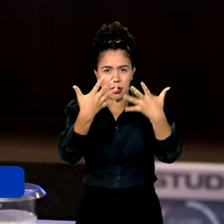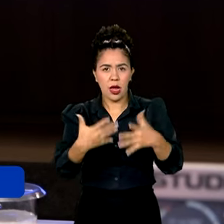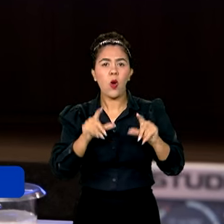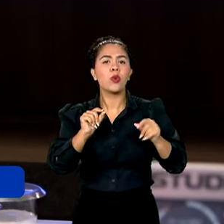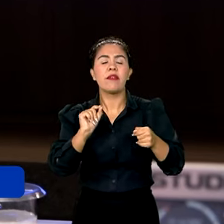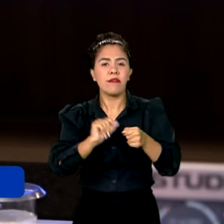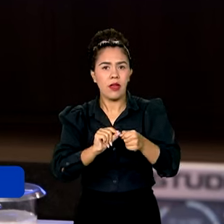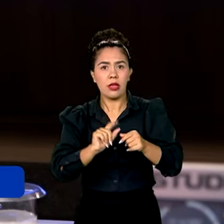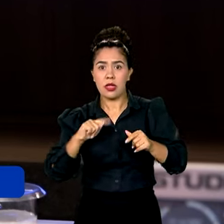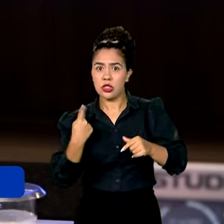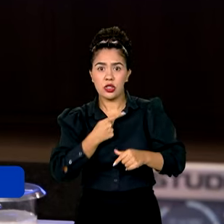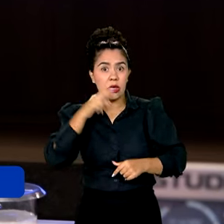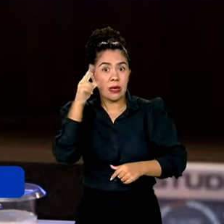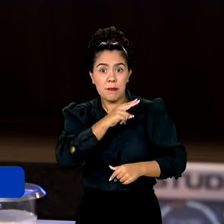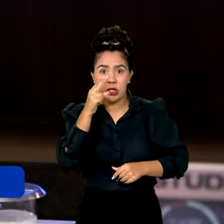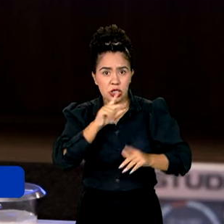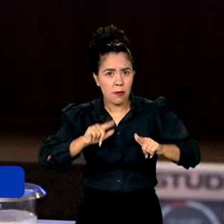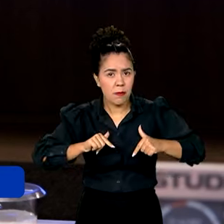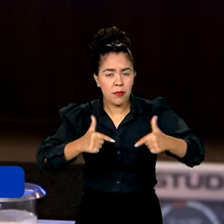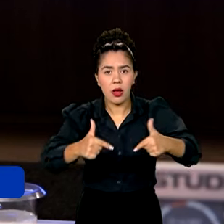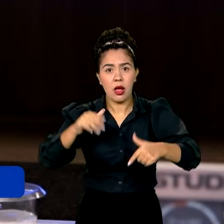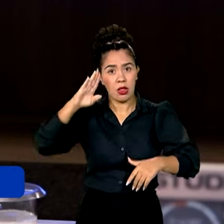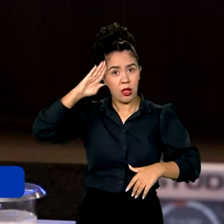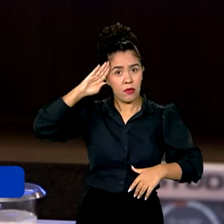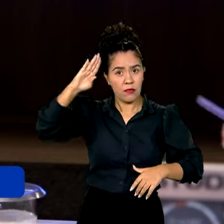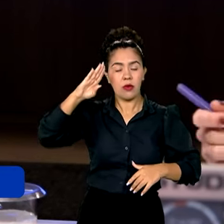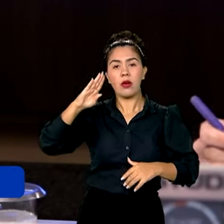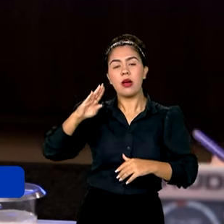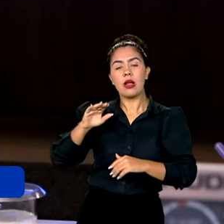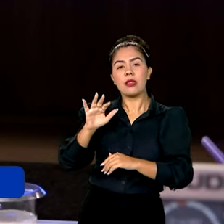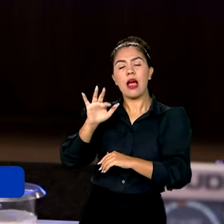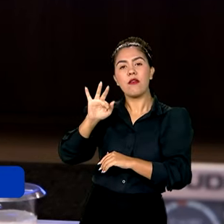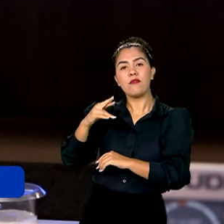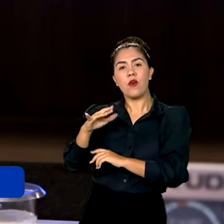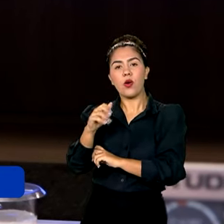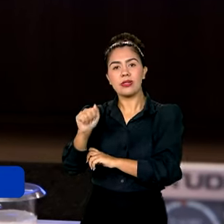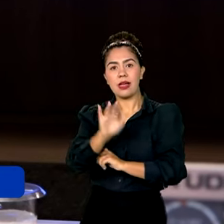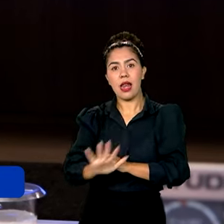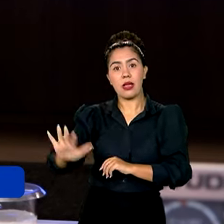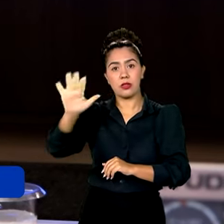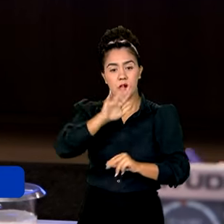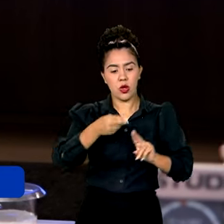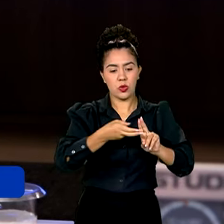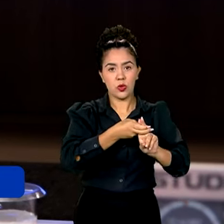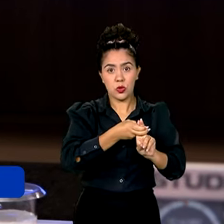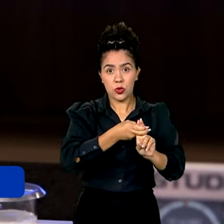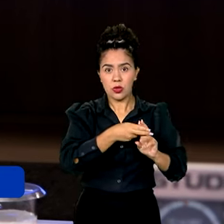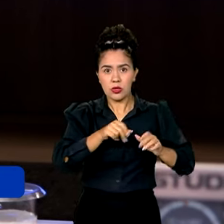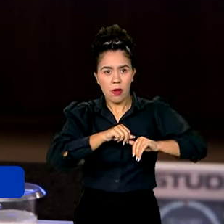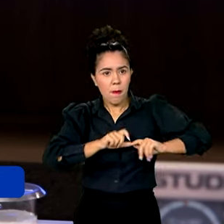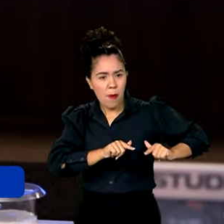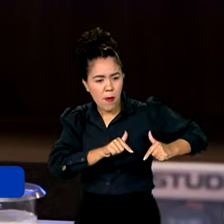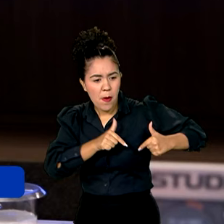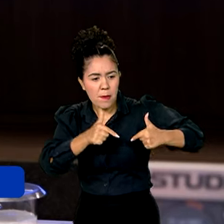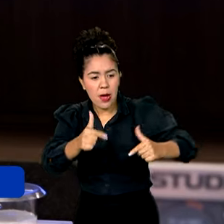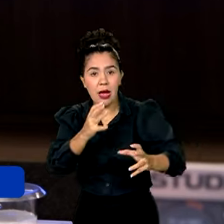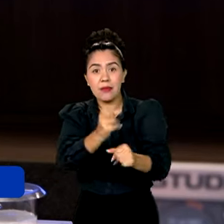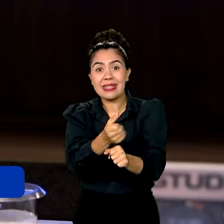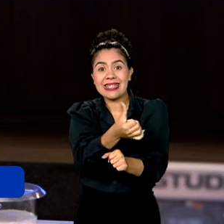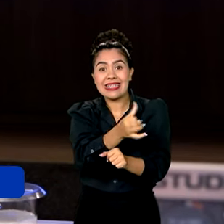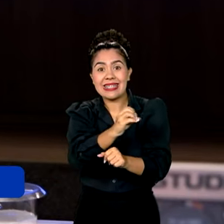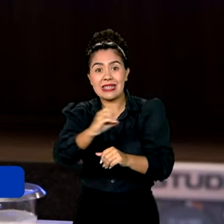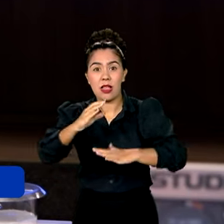emergência mobilização da força nacional do SUS quase 600 profissionais atuando